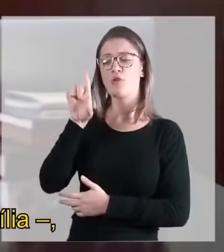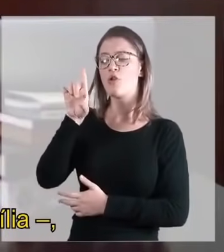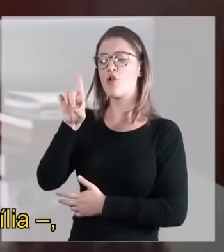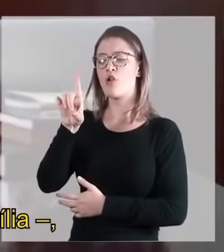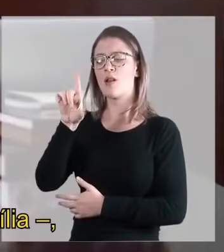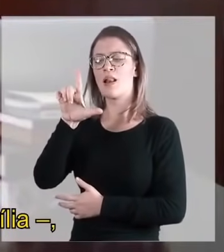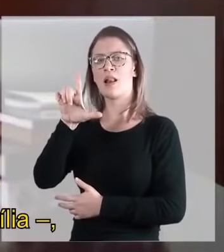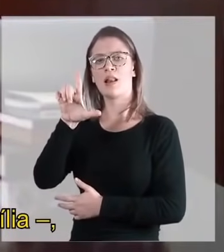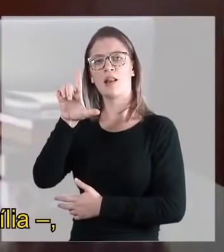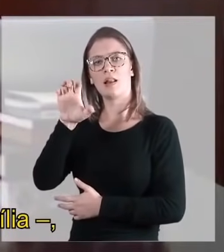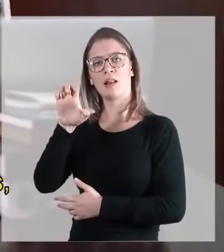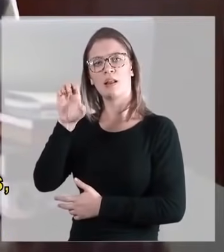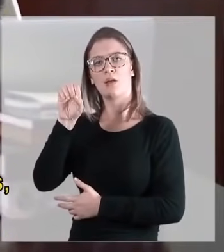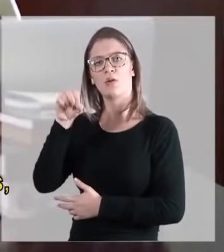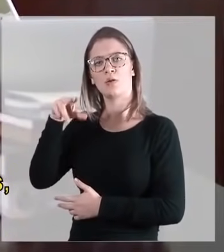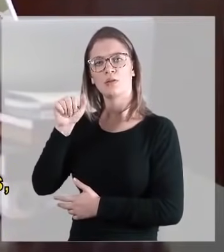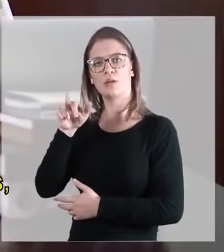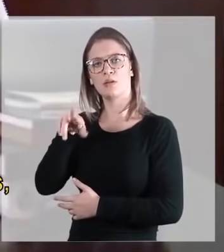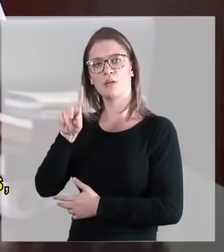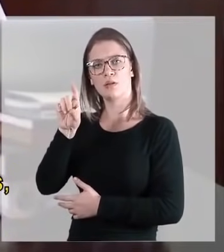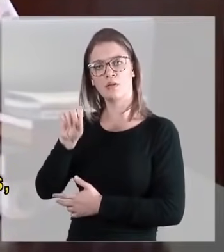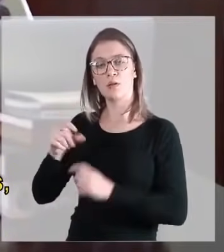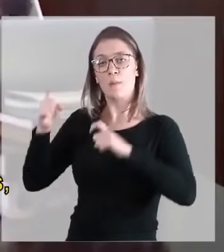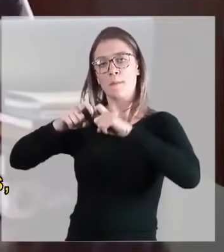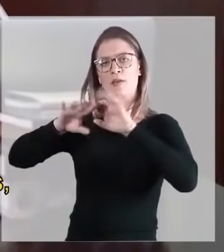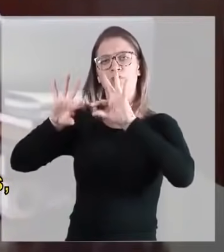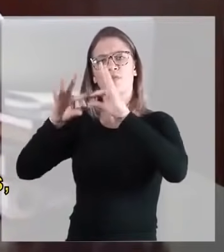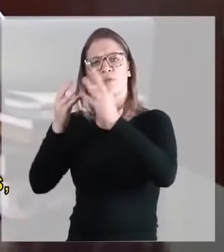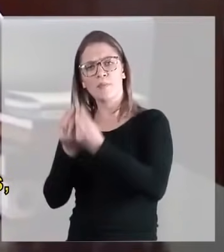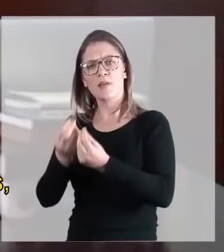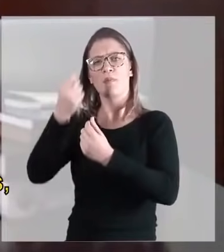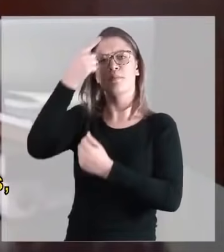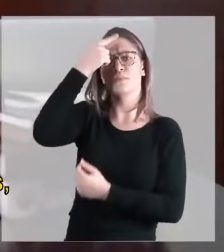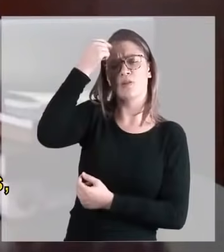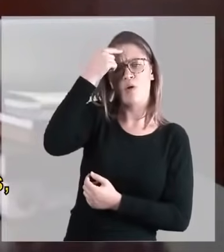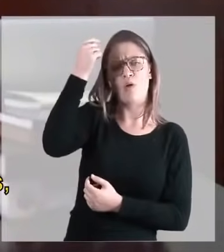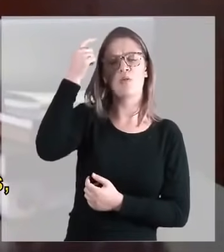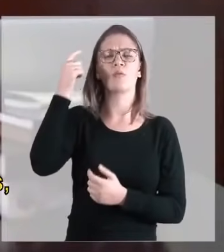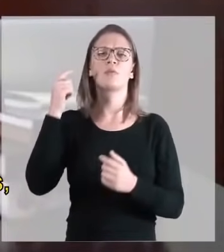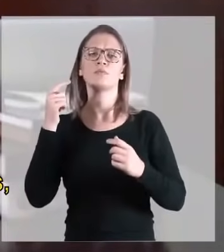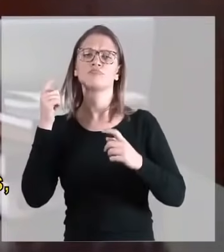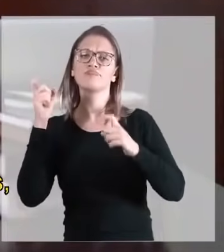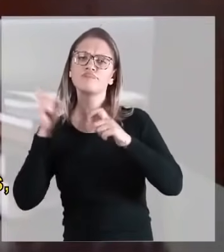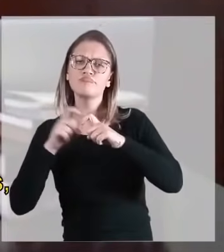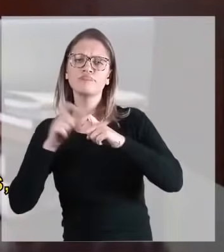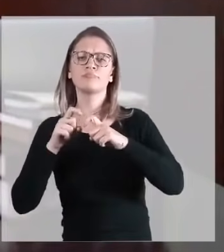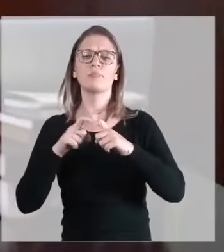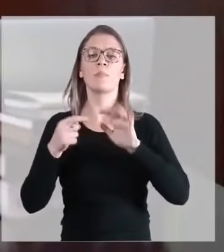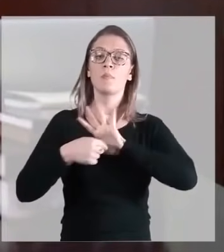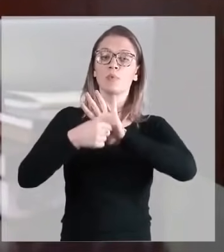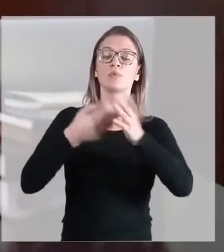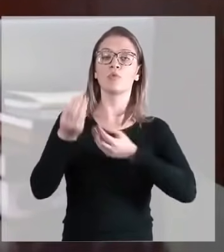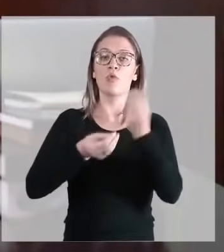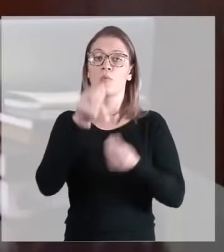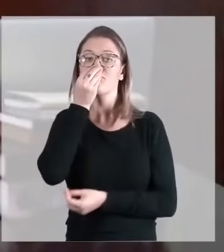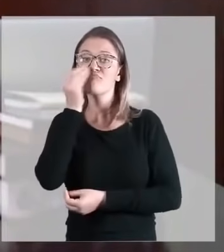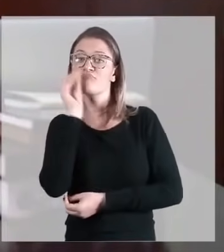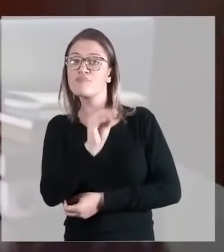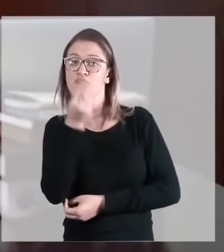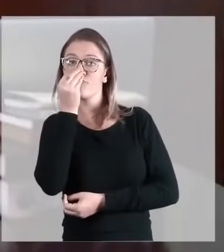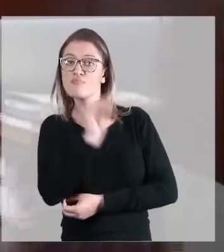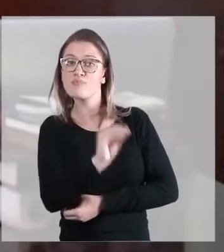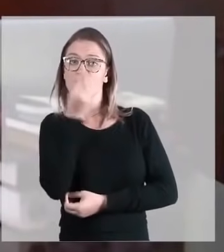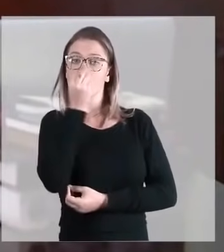PhD, médico da família, embasado em inúmeras pesquisas, demonstra como ignorar as diferenças de